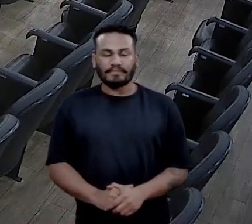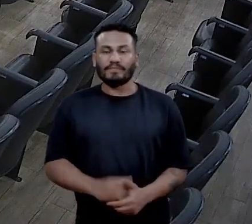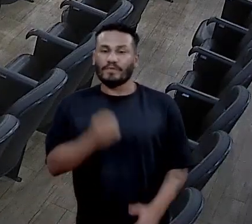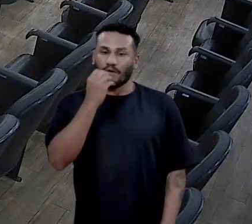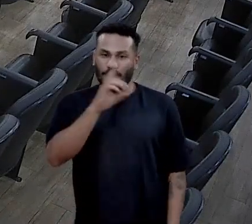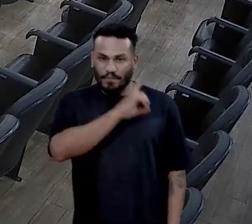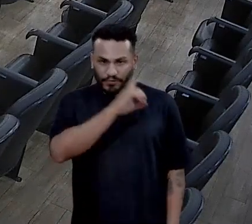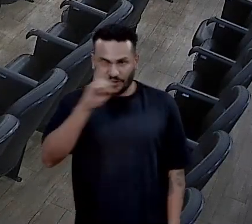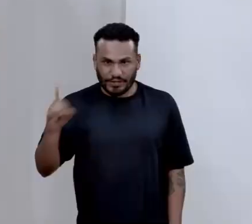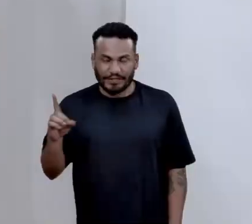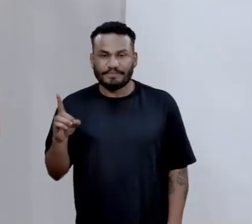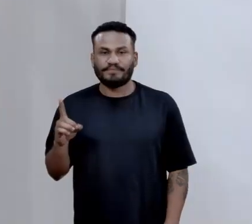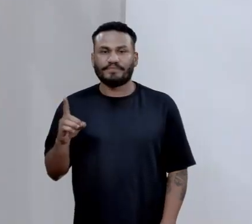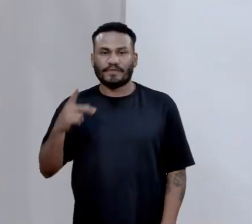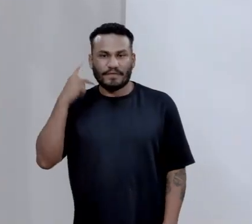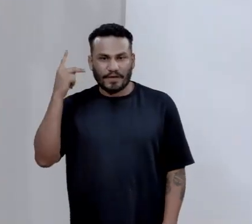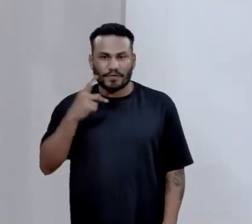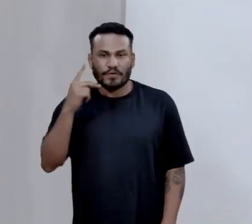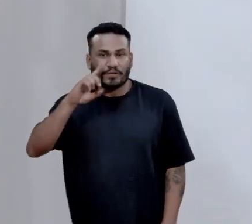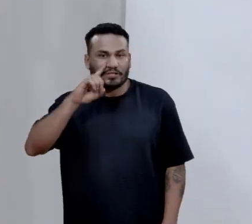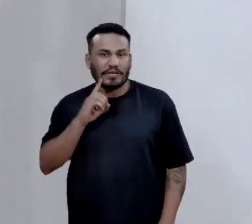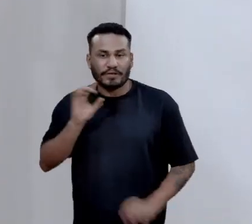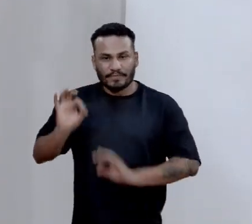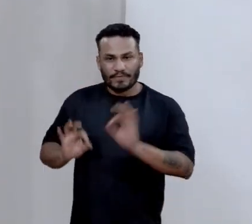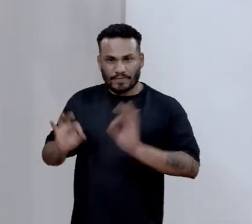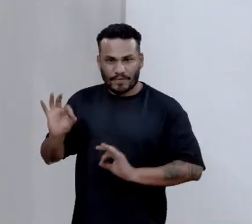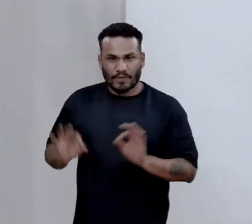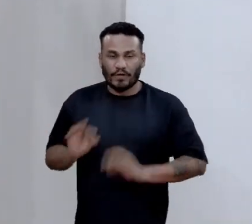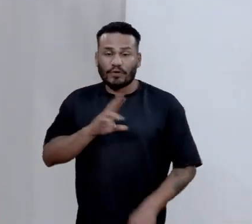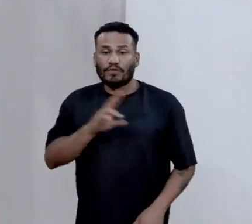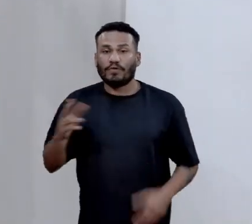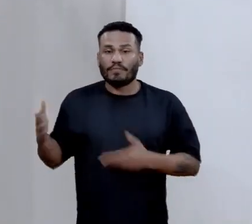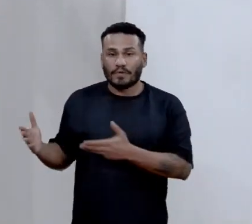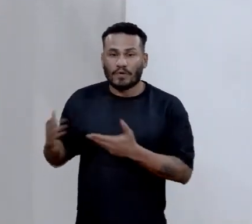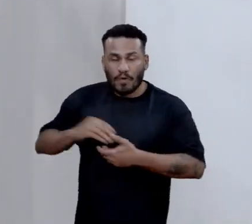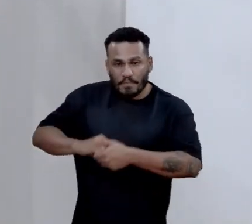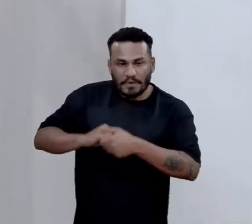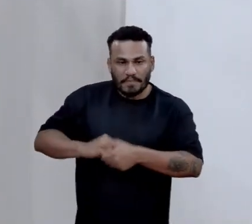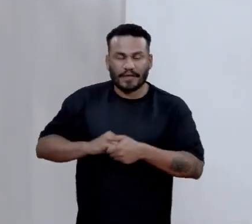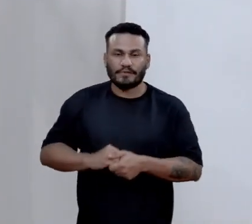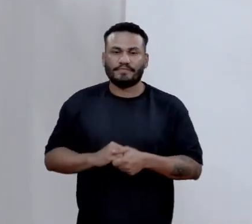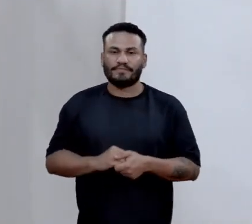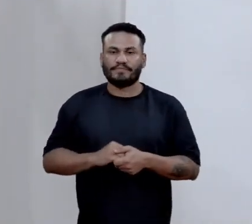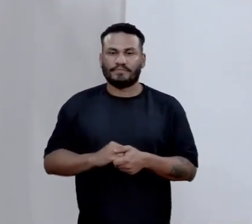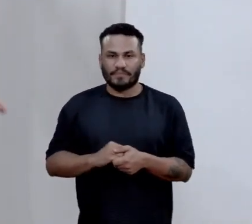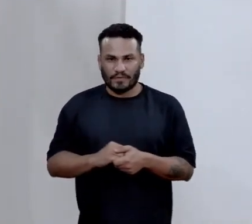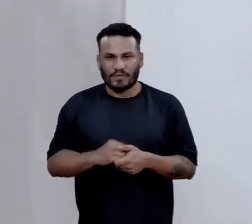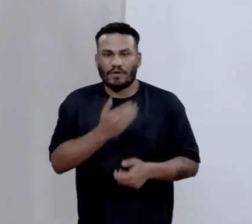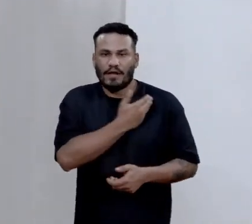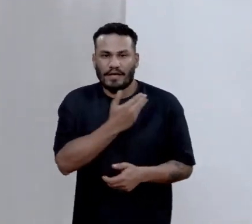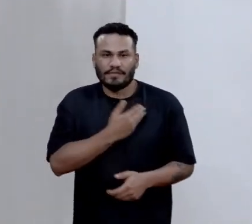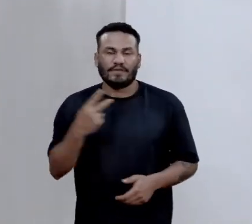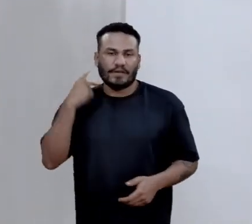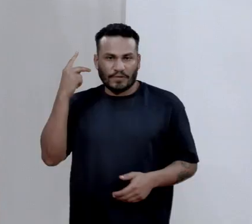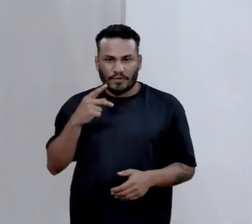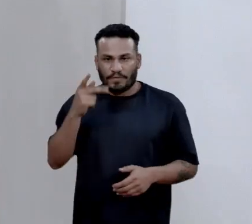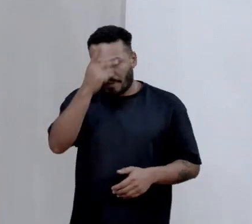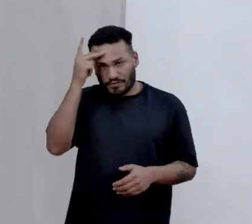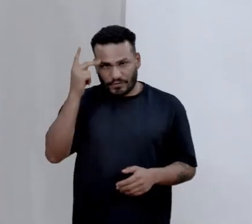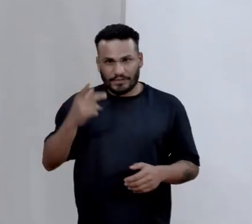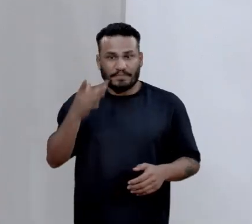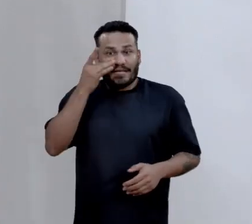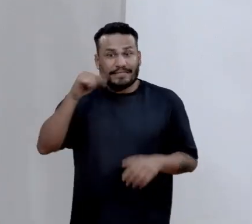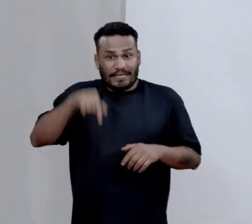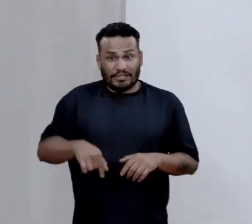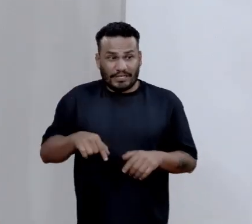Bom dia, vereador Nazato, que preside os trabalhos. Em seu nome, cumprimento os demais colegas vereadores, o público presente aqui